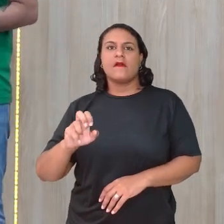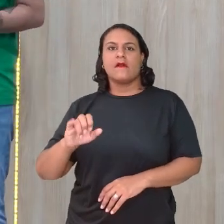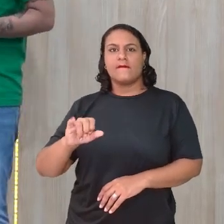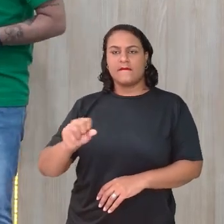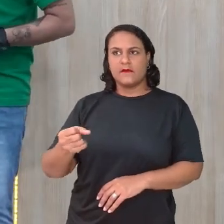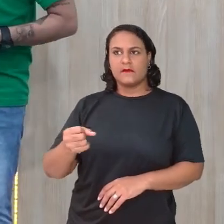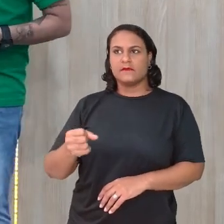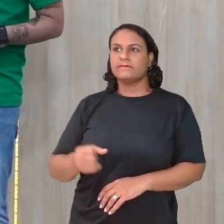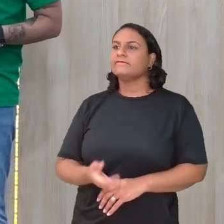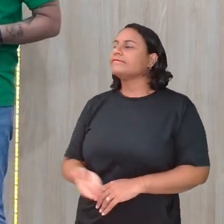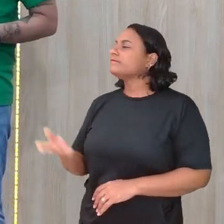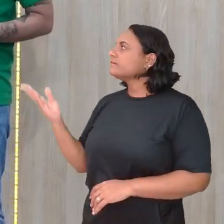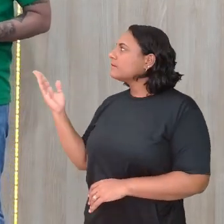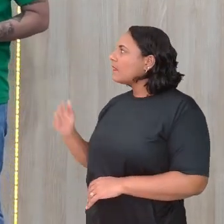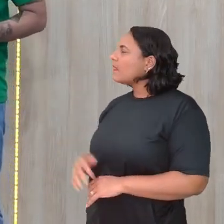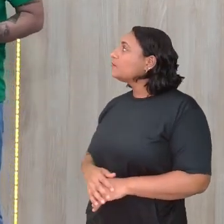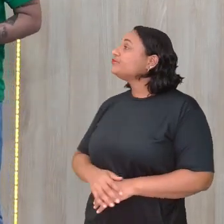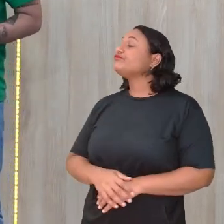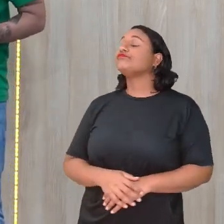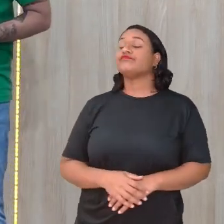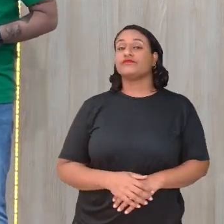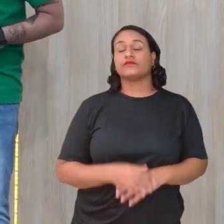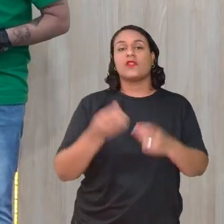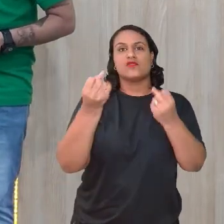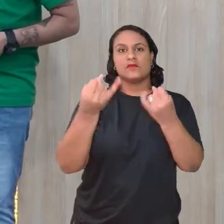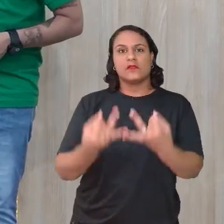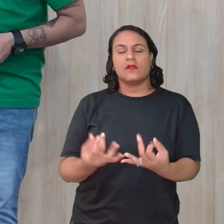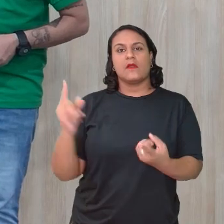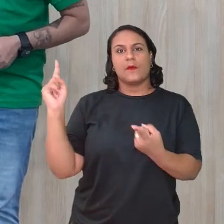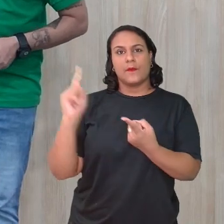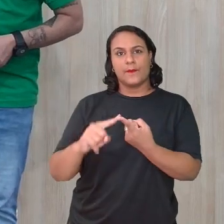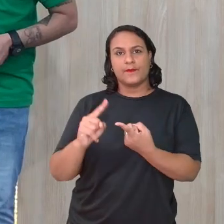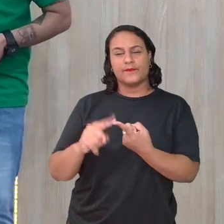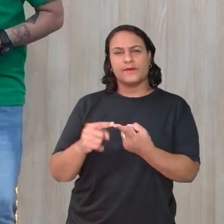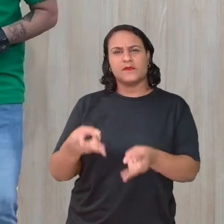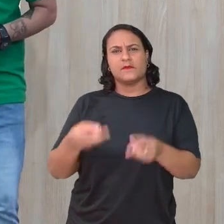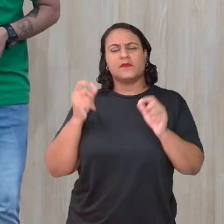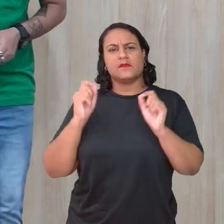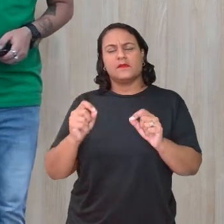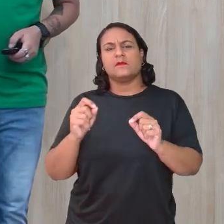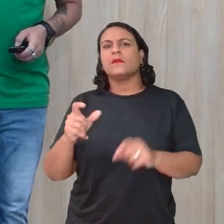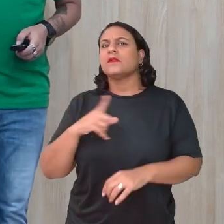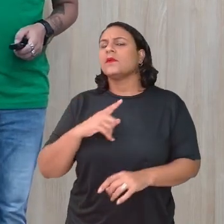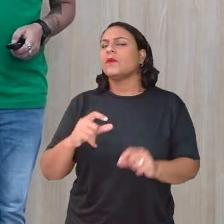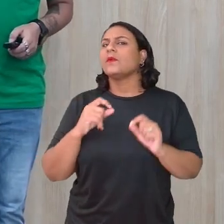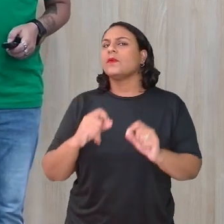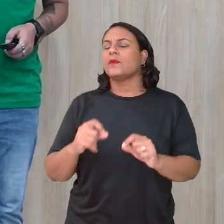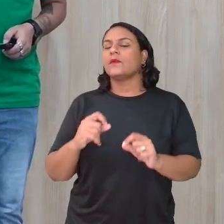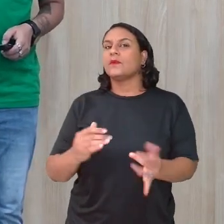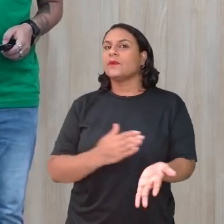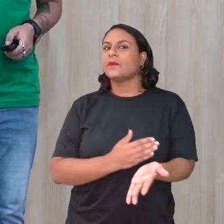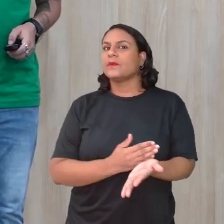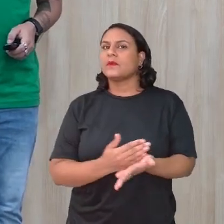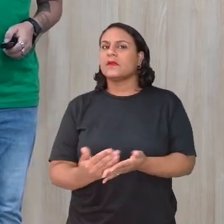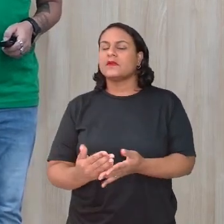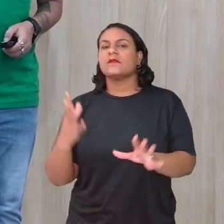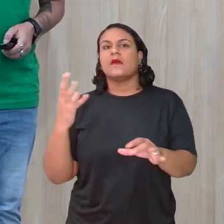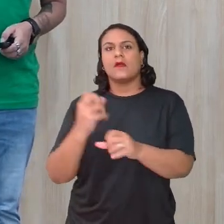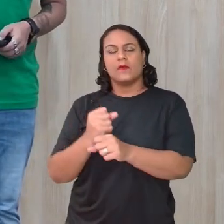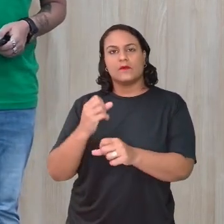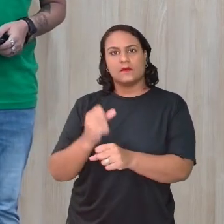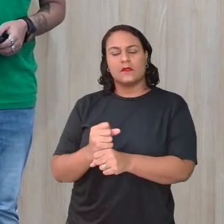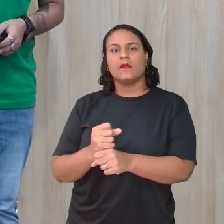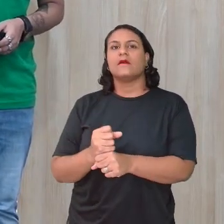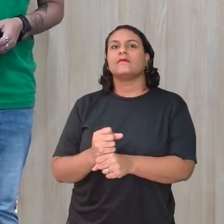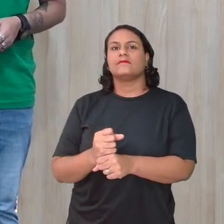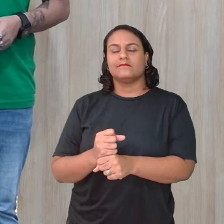gente fala de casos favoráveis, a gente vai observar que nós temos o seguinte: vamos começar a contar os